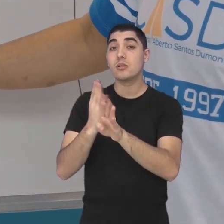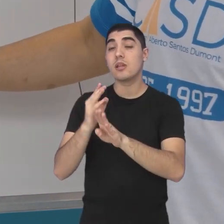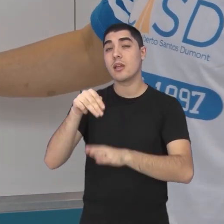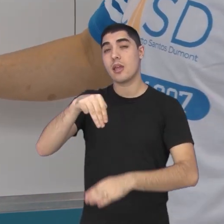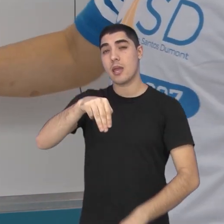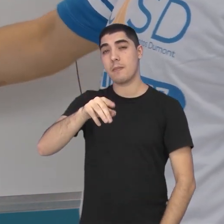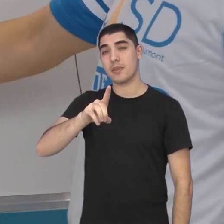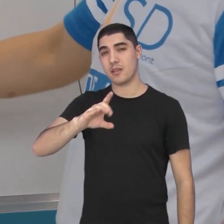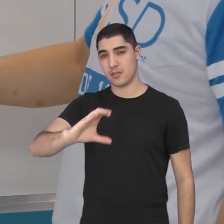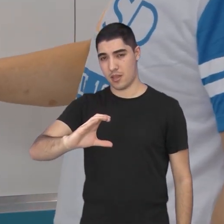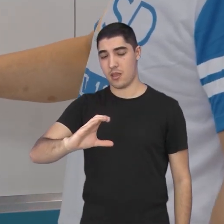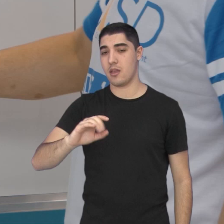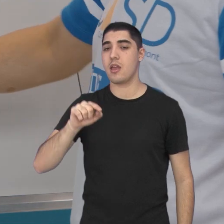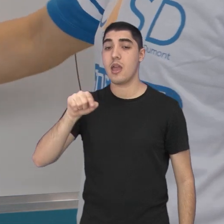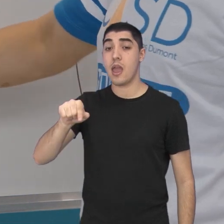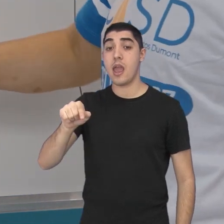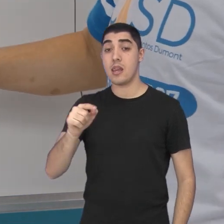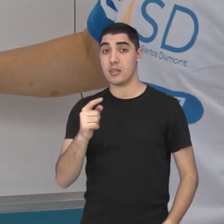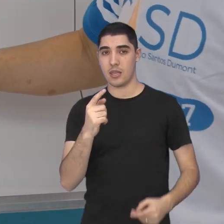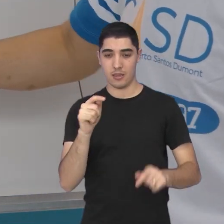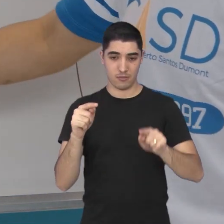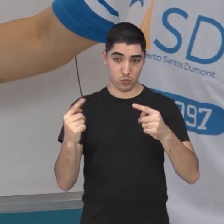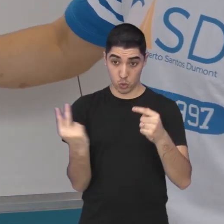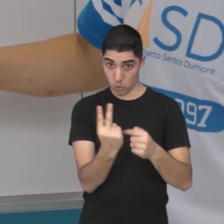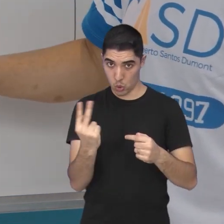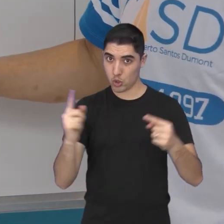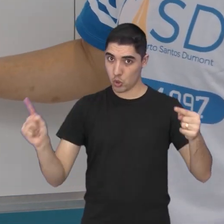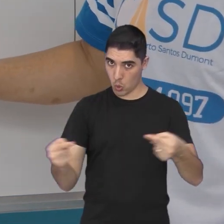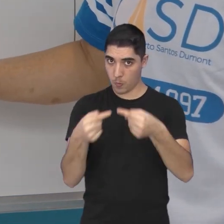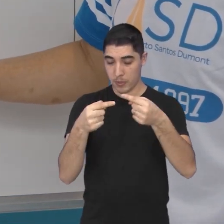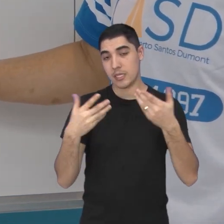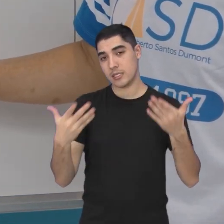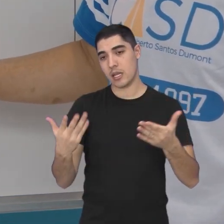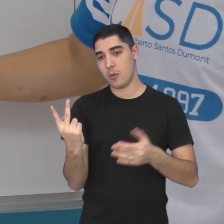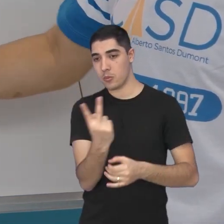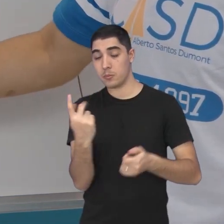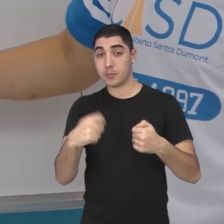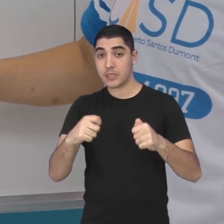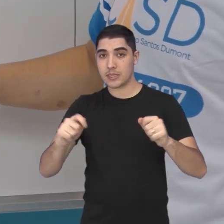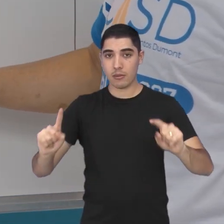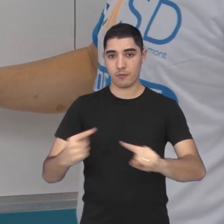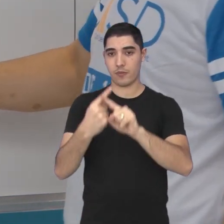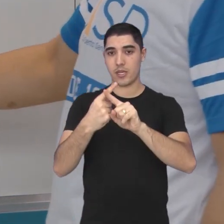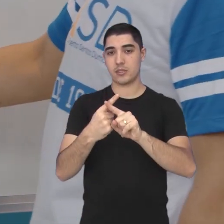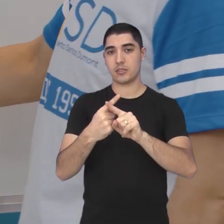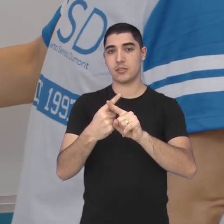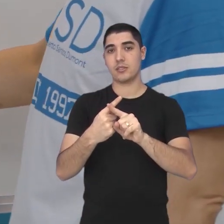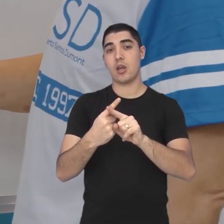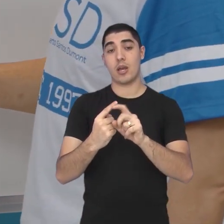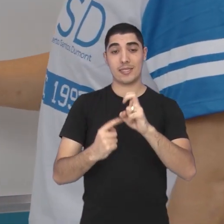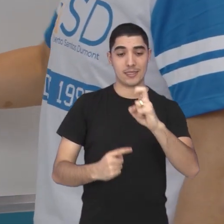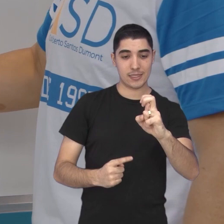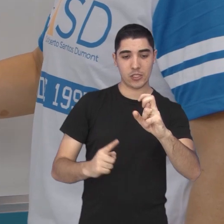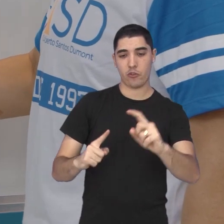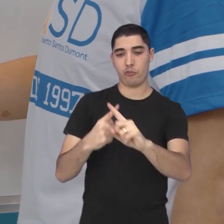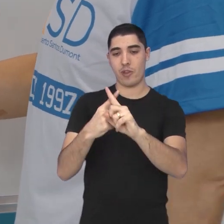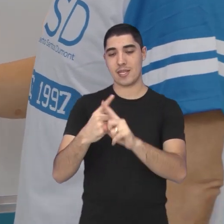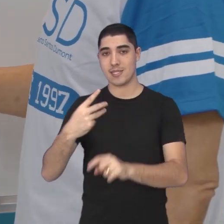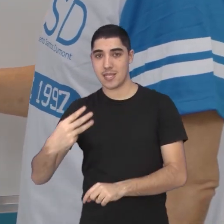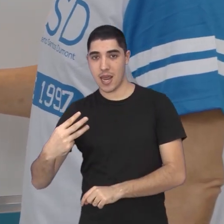o MDC. O MDC, como eles são números primos, o MDC vai ser a multiplicação deles, que vai ser